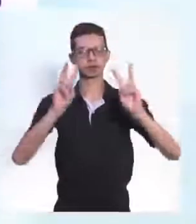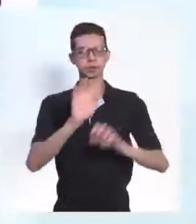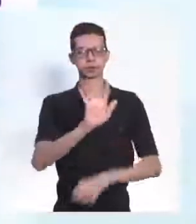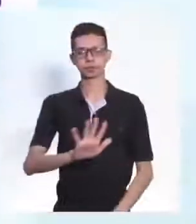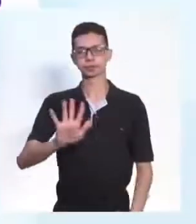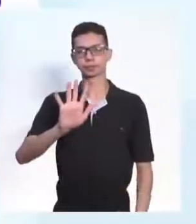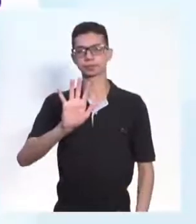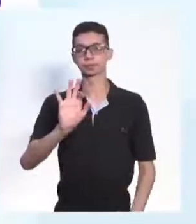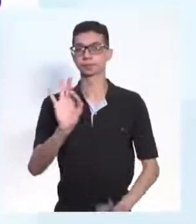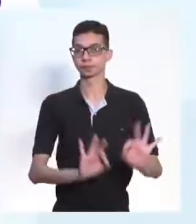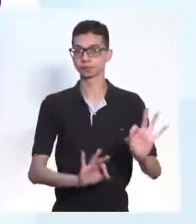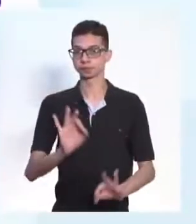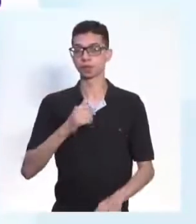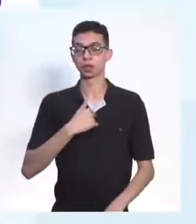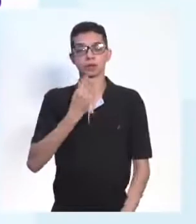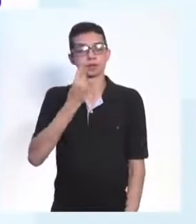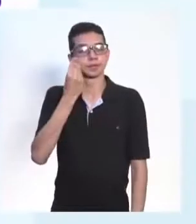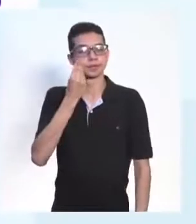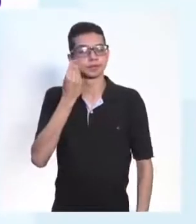Eu tentei.